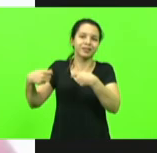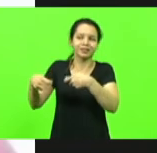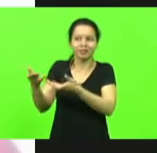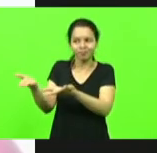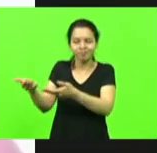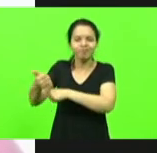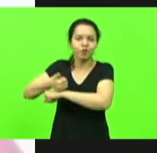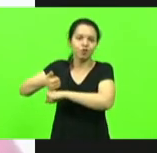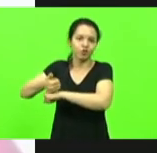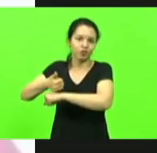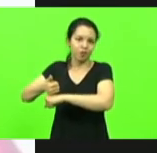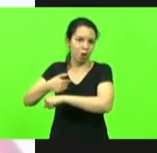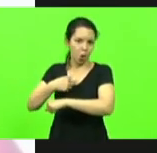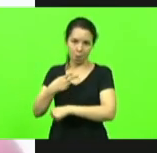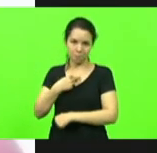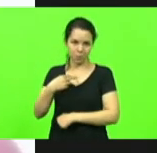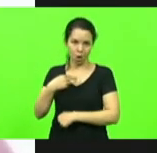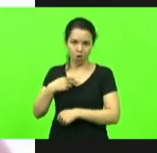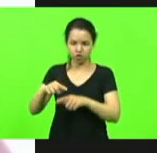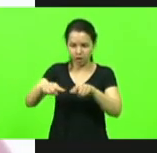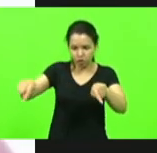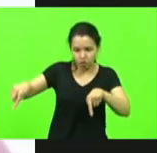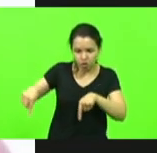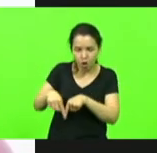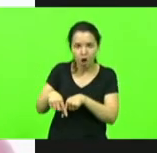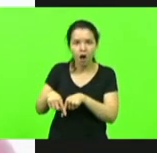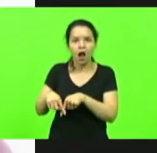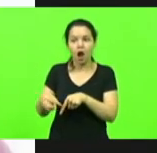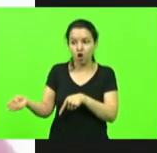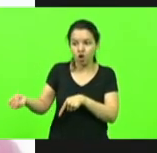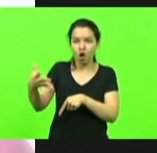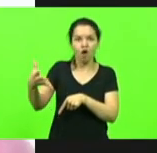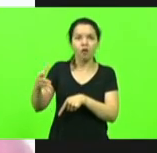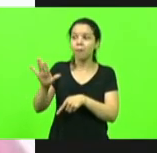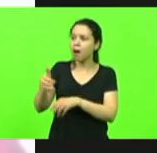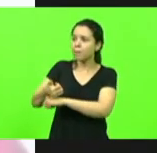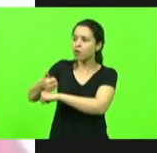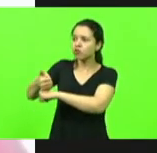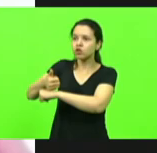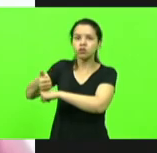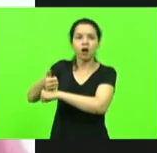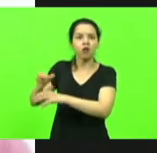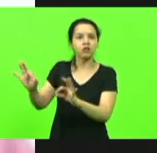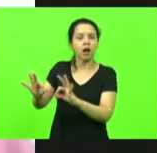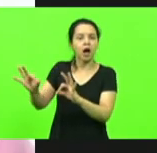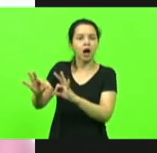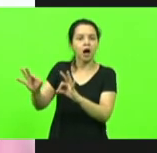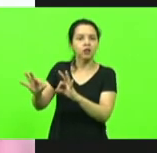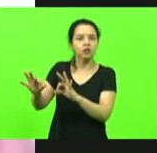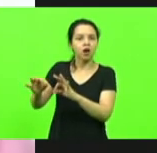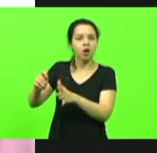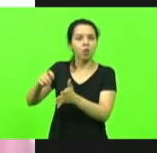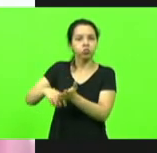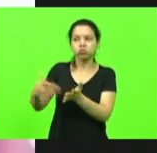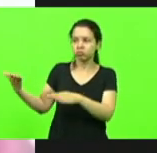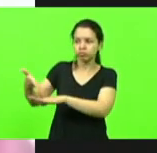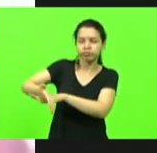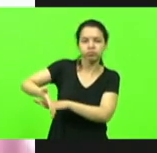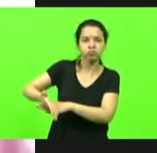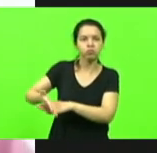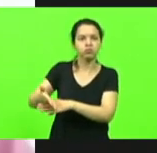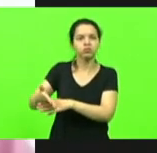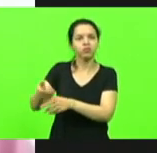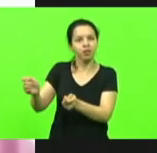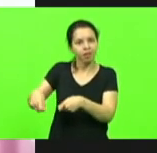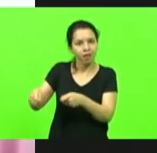posso autorizar uma sala de integração sem um TO responsável, sem concurso que ele possa estar utilizando essa metodologia.